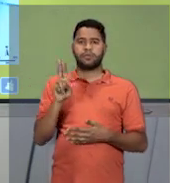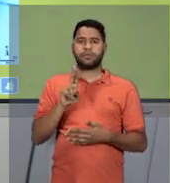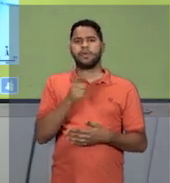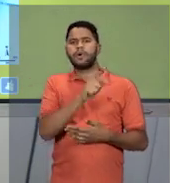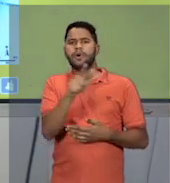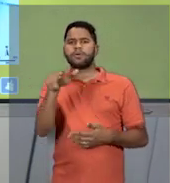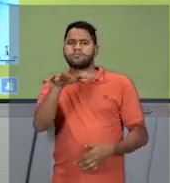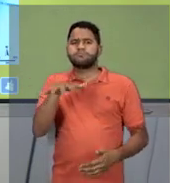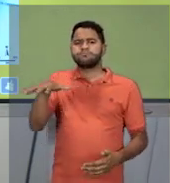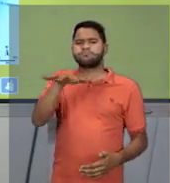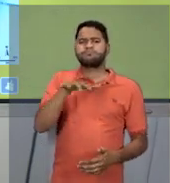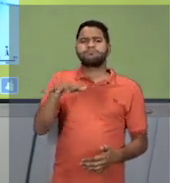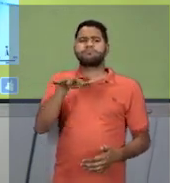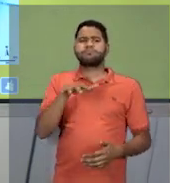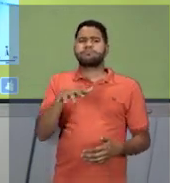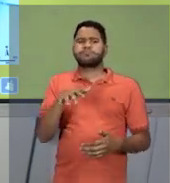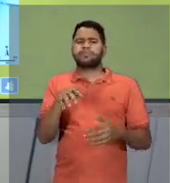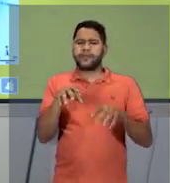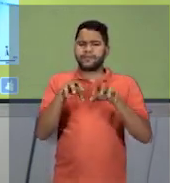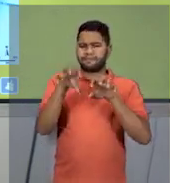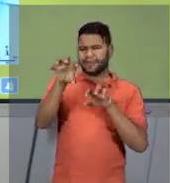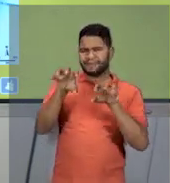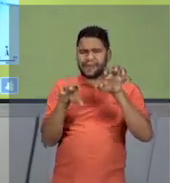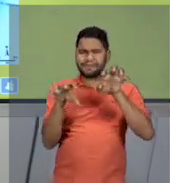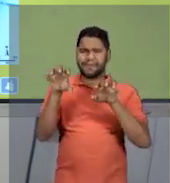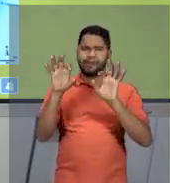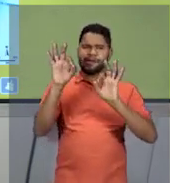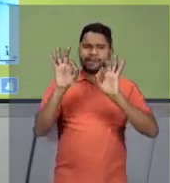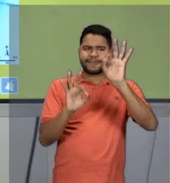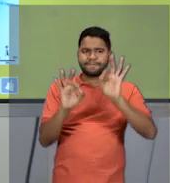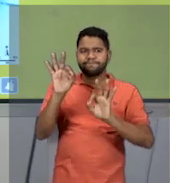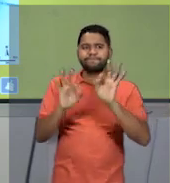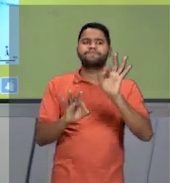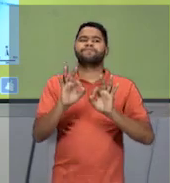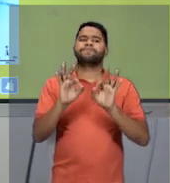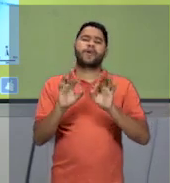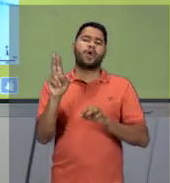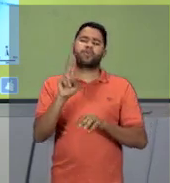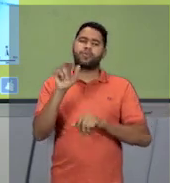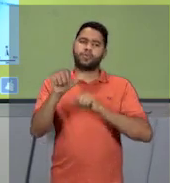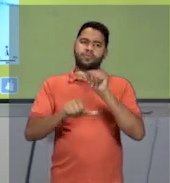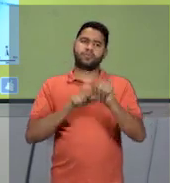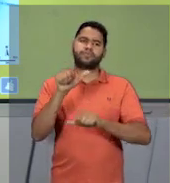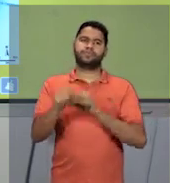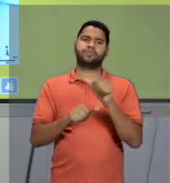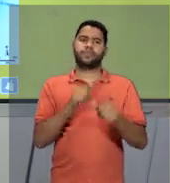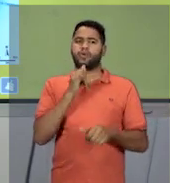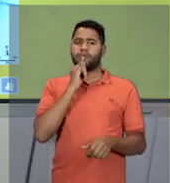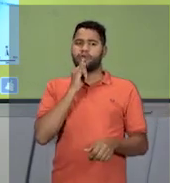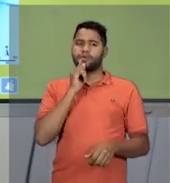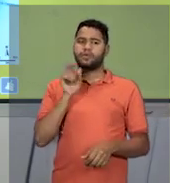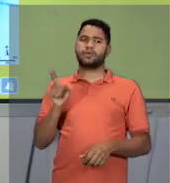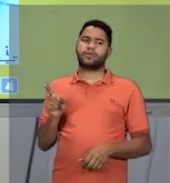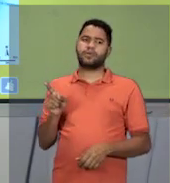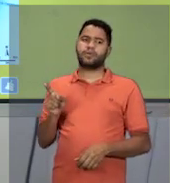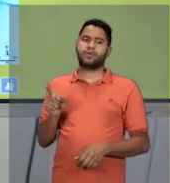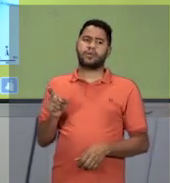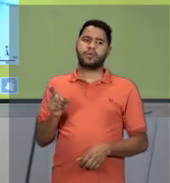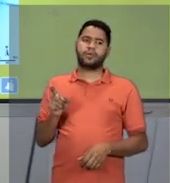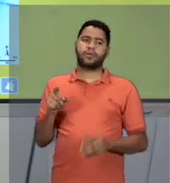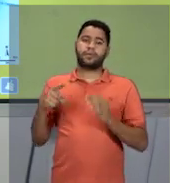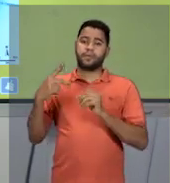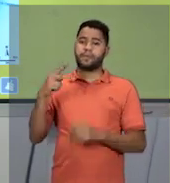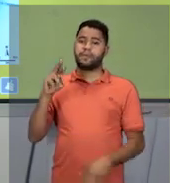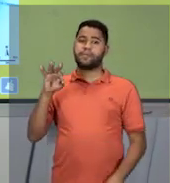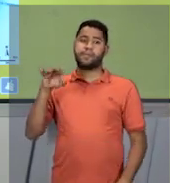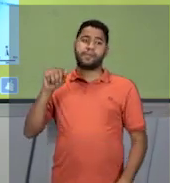Outras regiões, como eles se dividiram, se reorganizaram, os nomes mudaram. O exemplo aqui, o Vice-Reino do